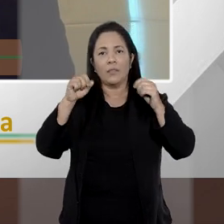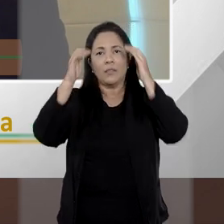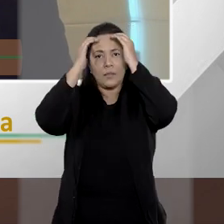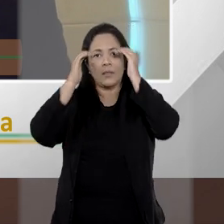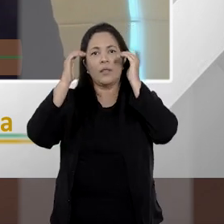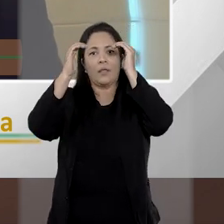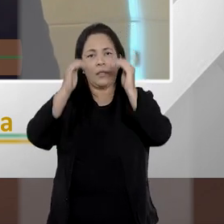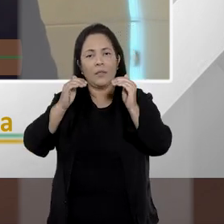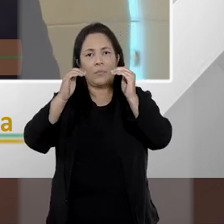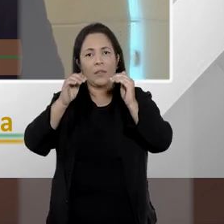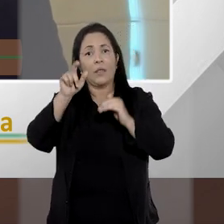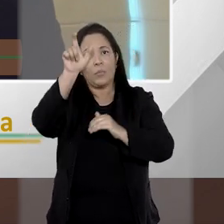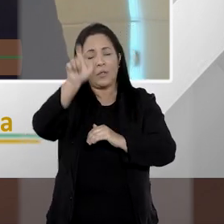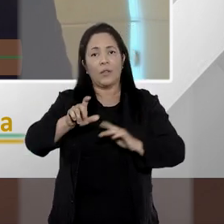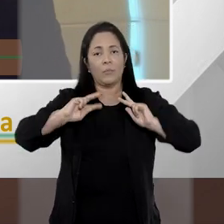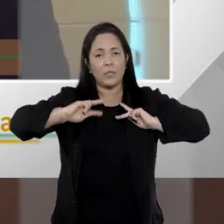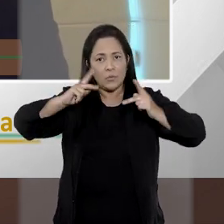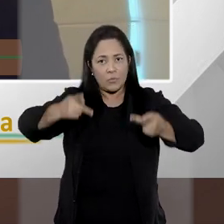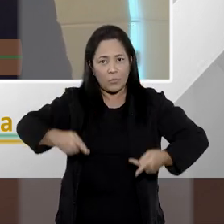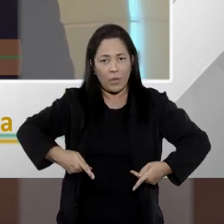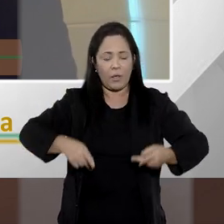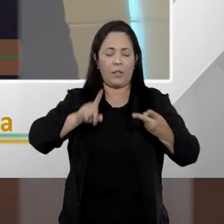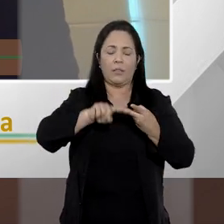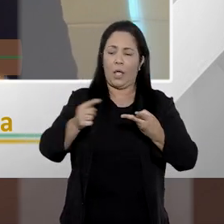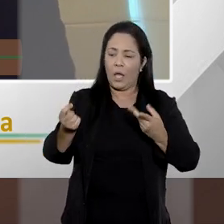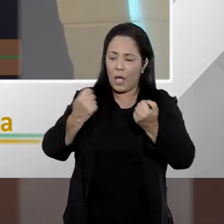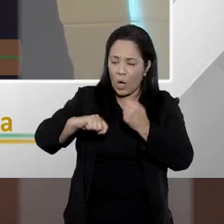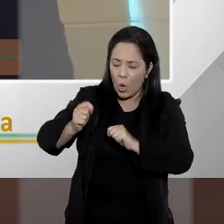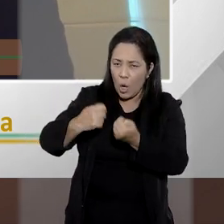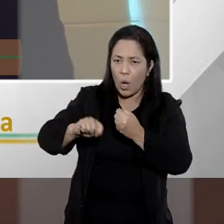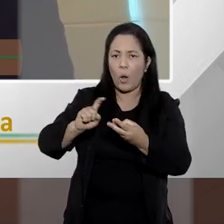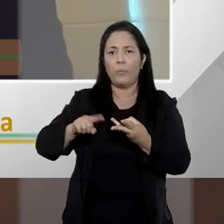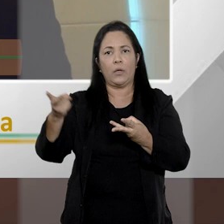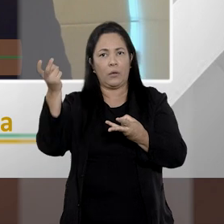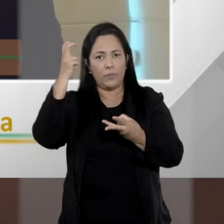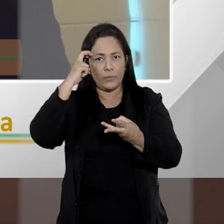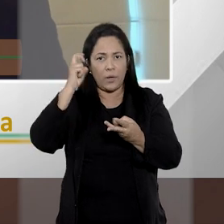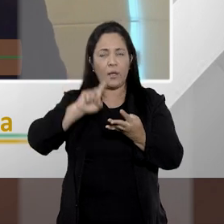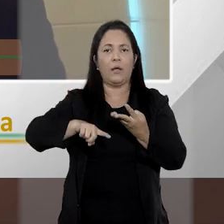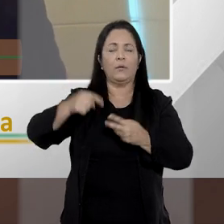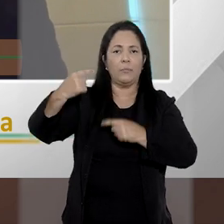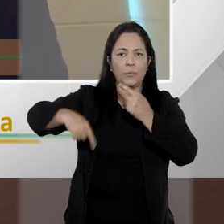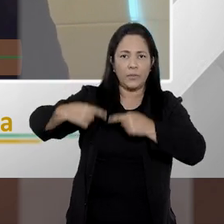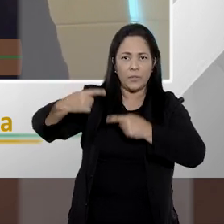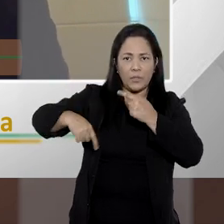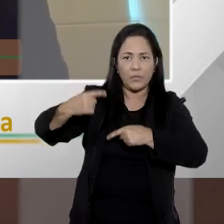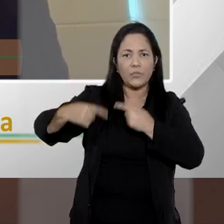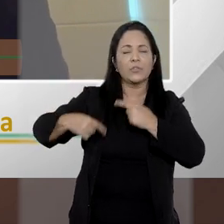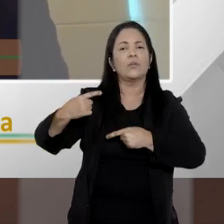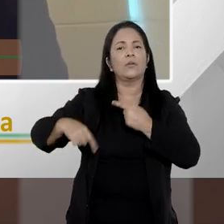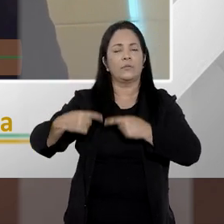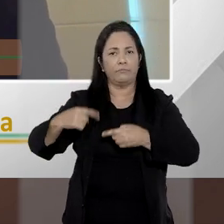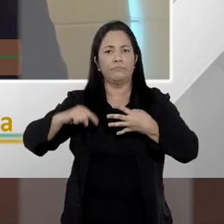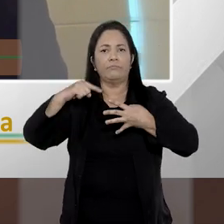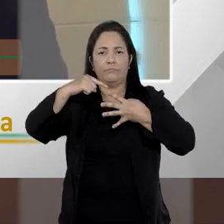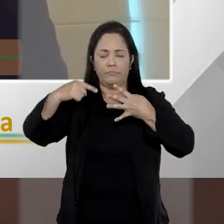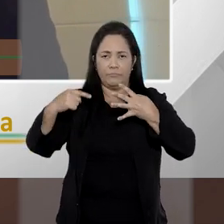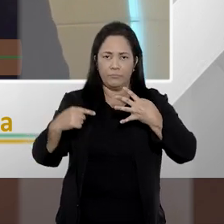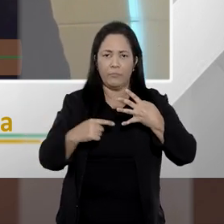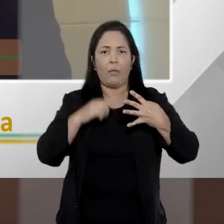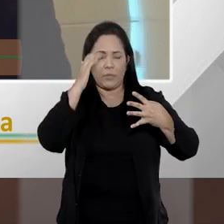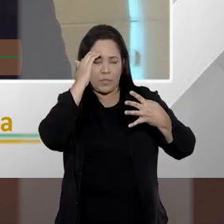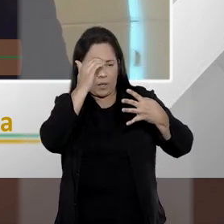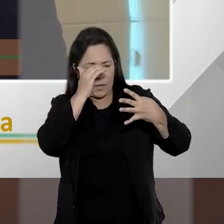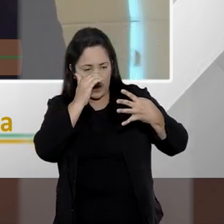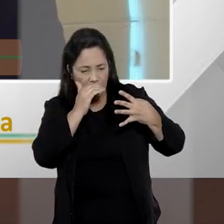que é a principal, econômica, até mesmo cultural, política e outras. E dentro dessa ressocialização, para que a